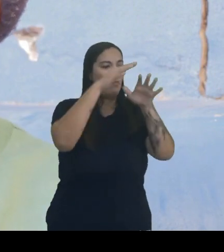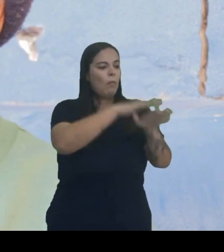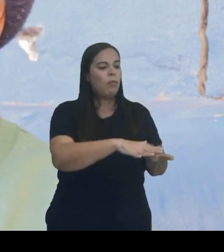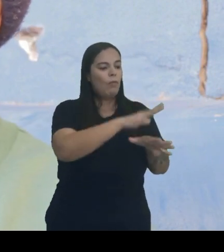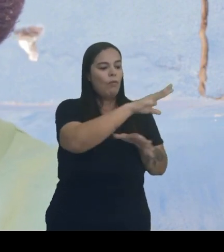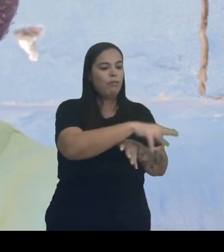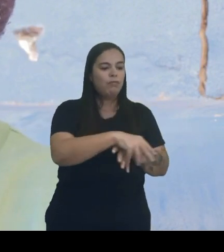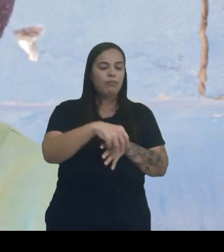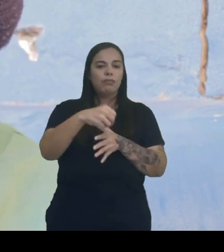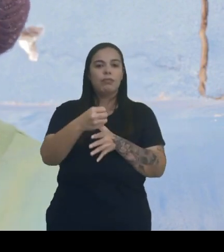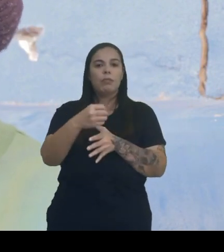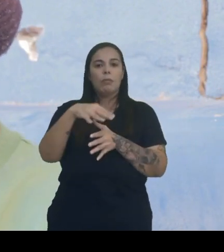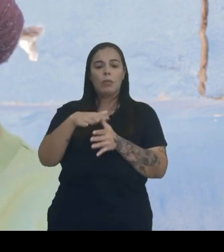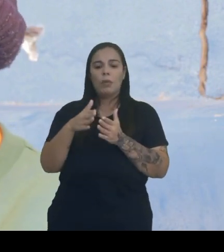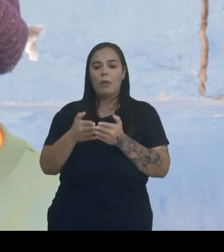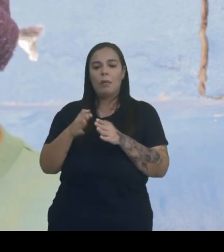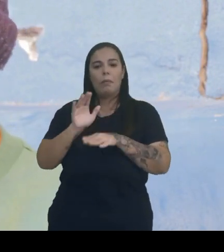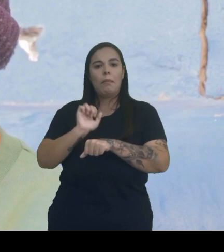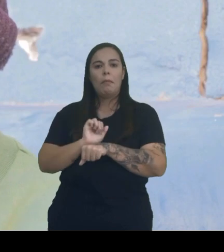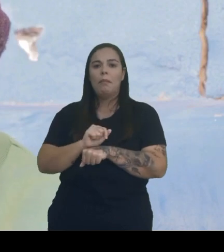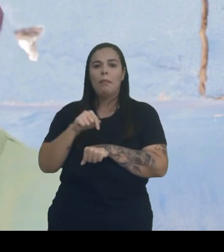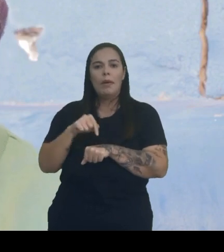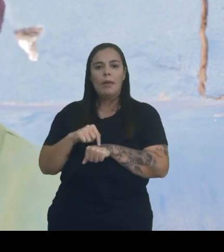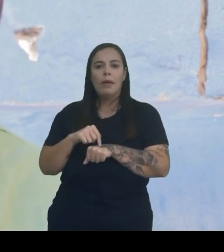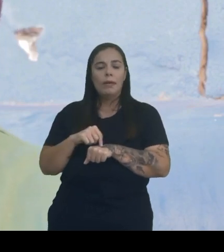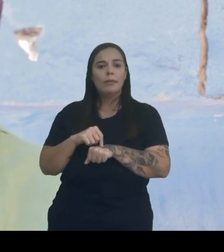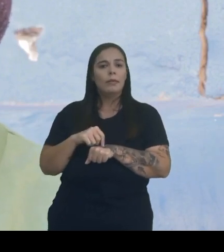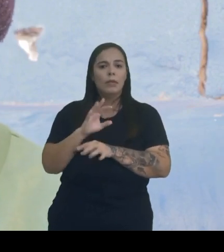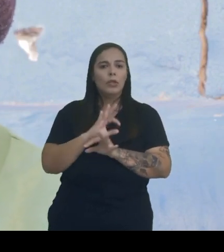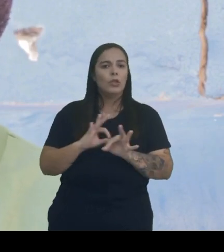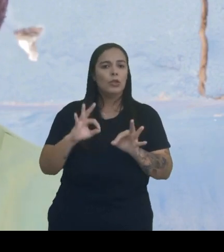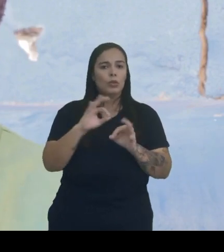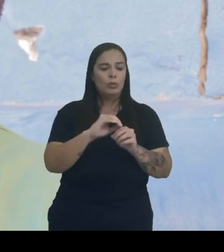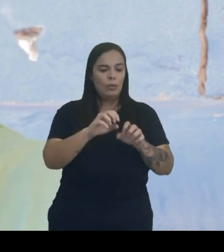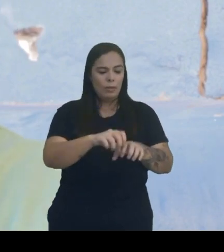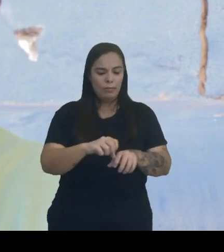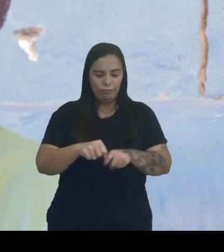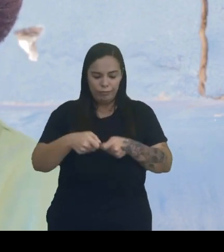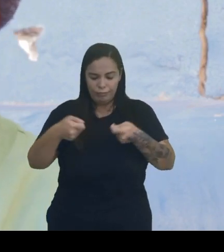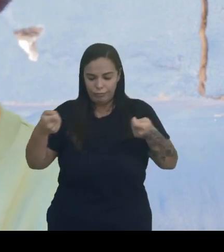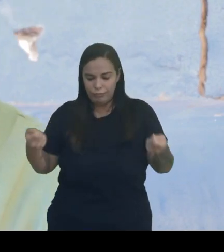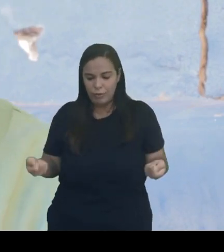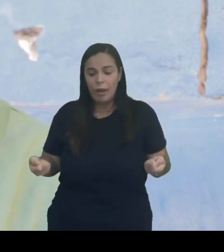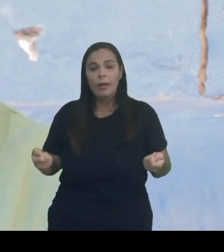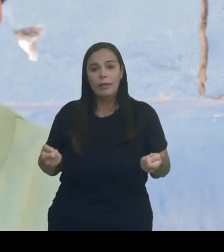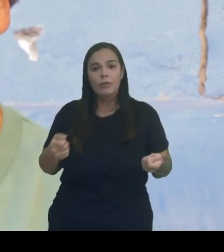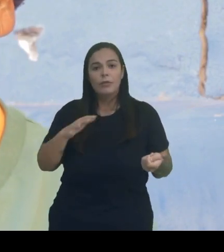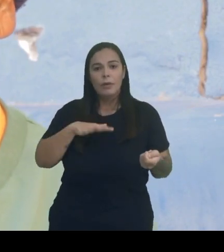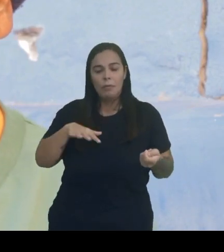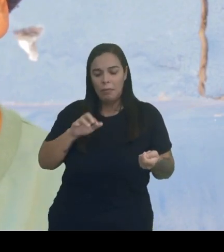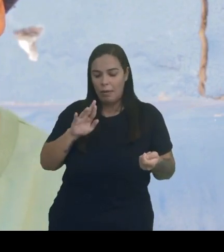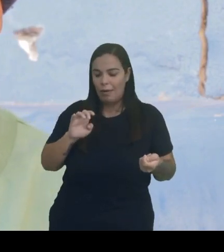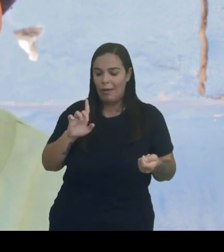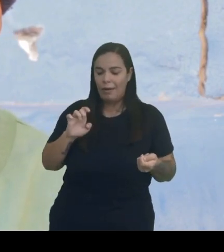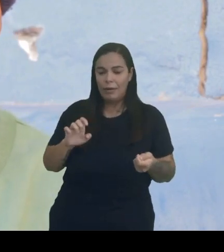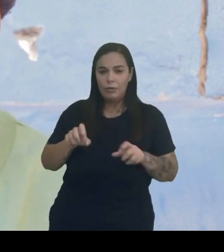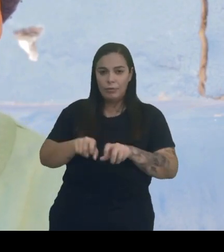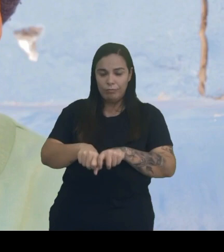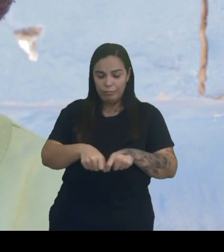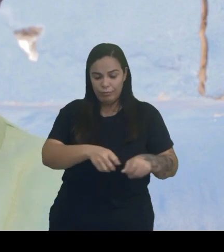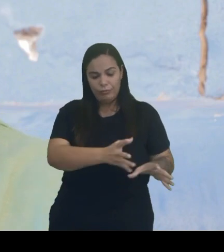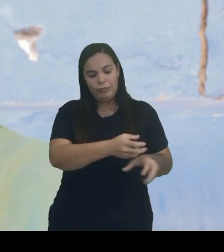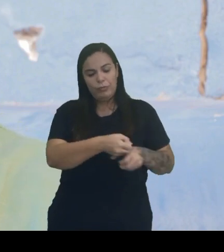canoa parada na beira da praia, tirava a volta da sua rede, tirava a volta e abria a rede. Deixar a rede à feição para você pôr de novo dentro da canoa, dentro da